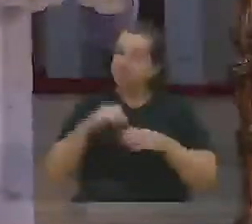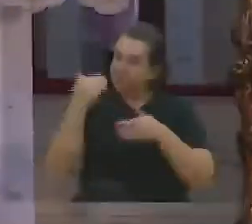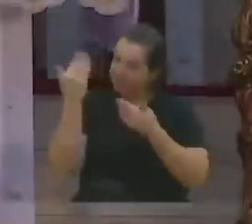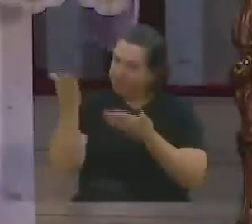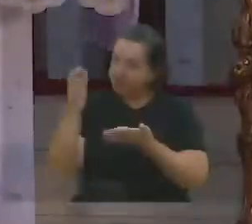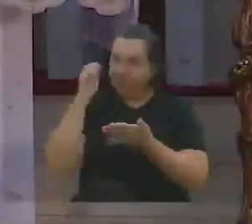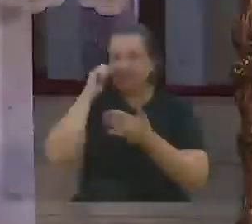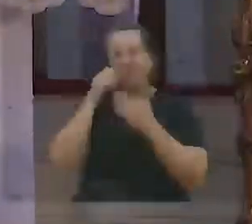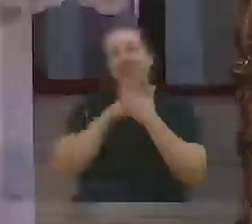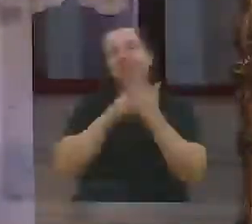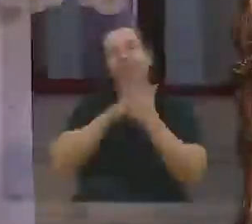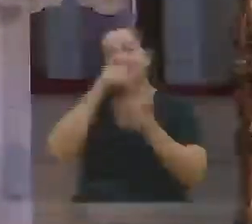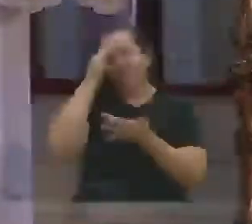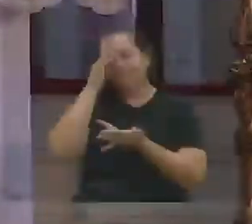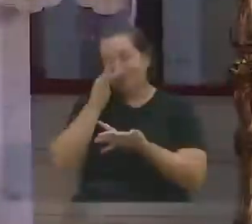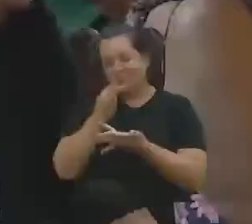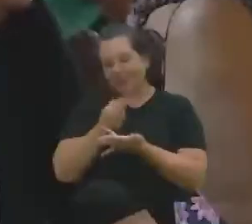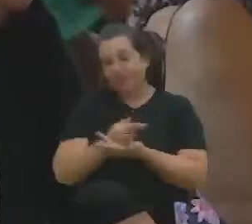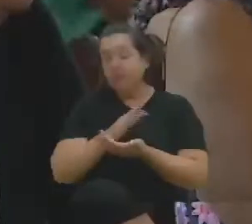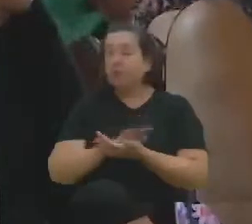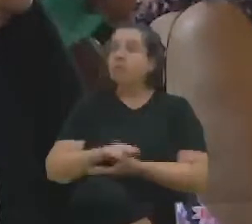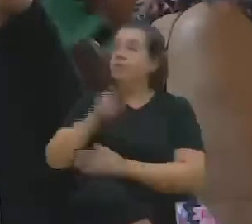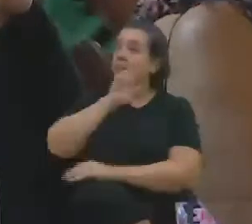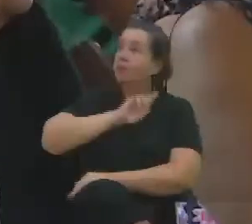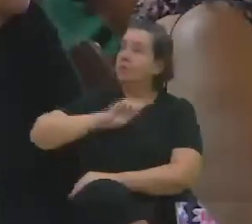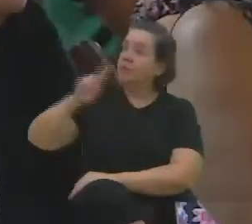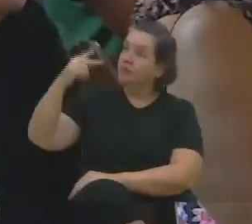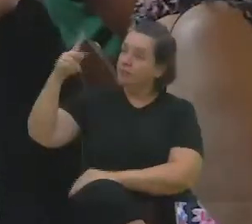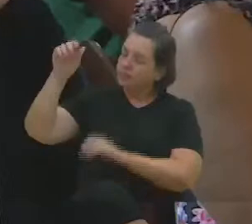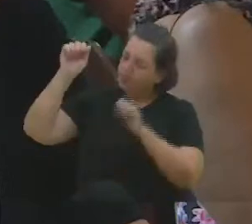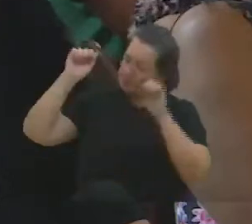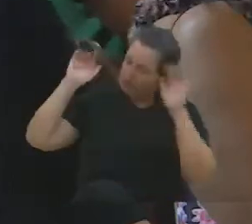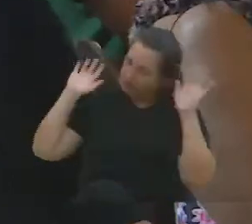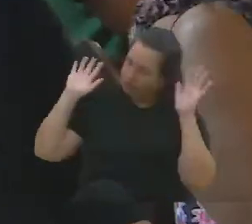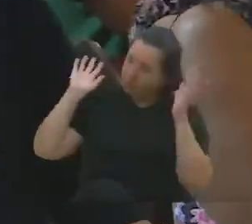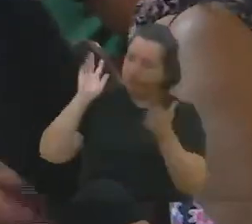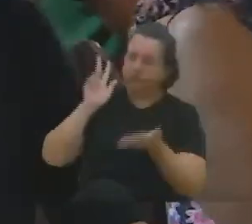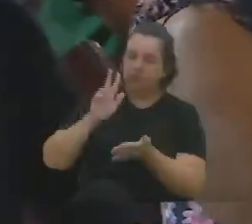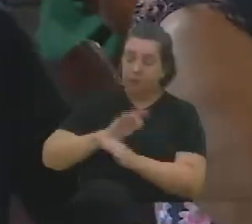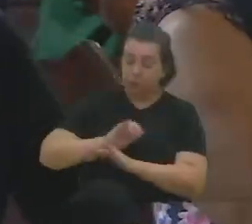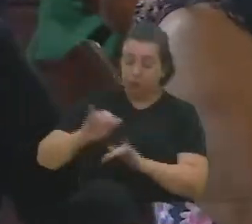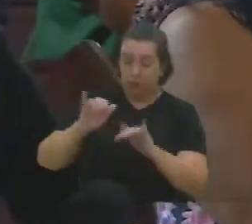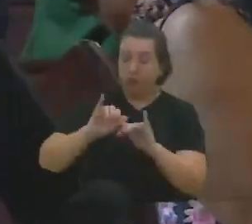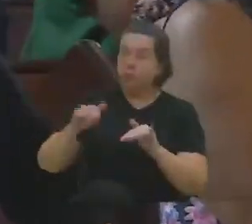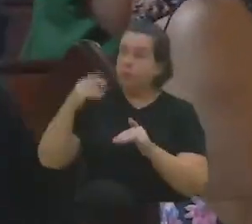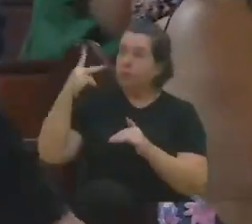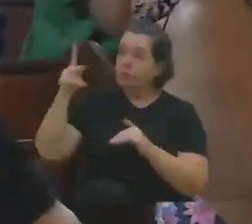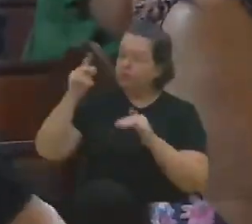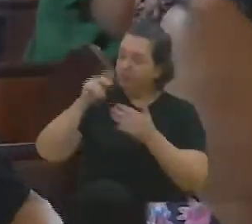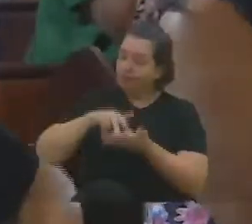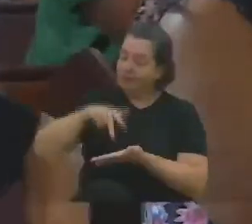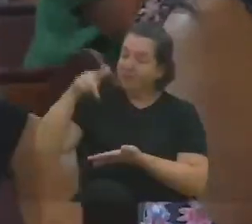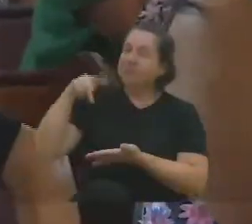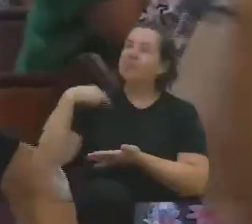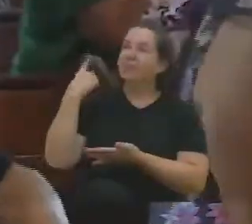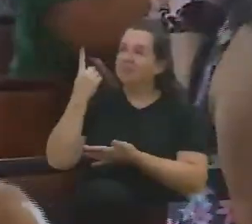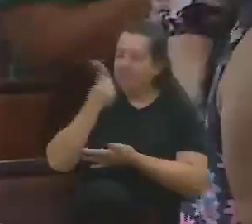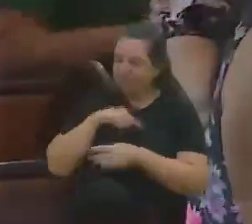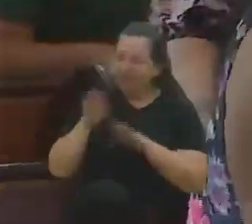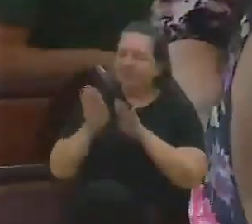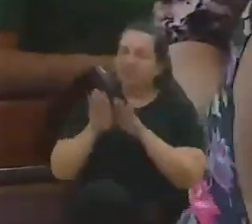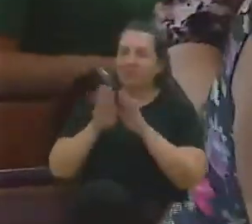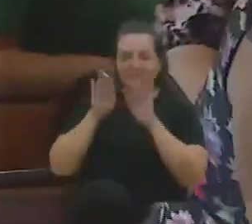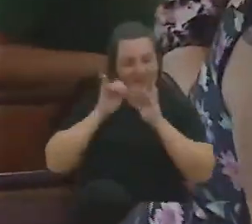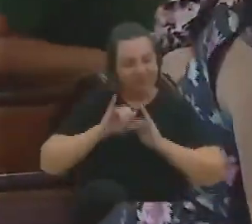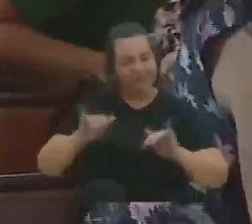Eis o mistério da fé. Anunciamos, Senhor, a vossa morte e proclamamos a